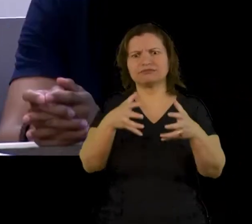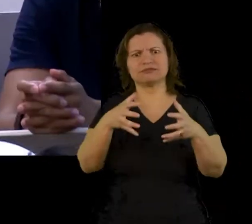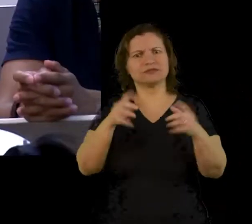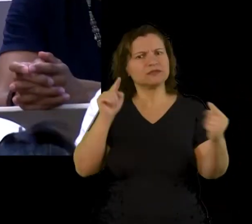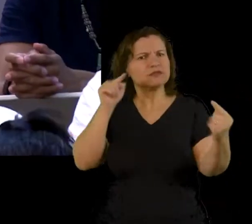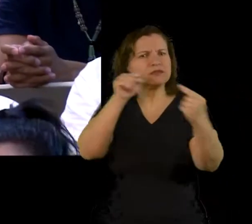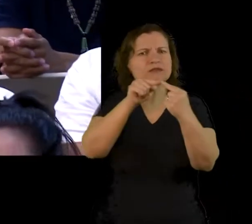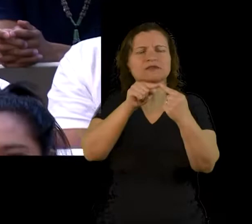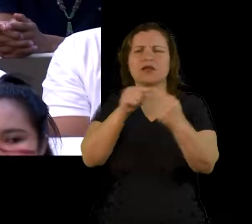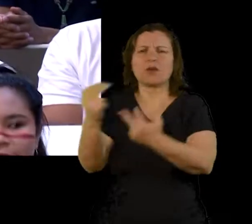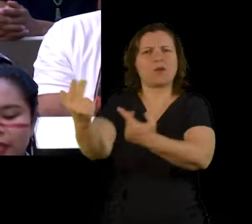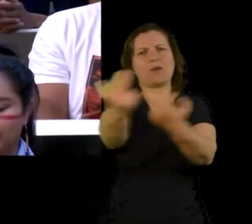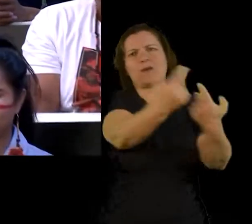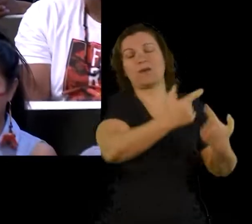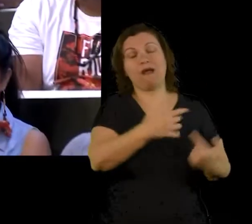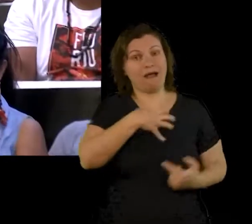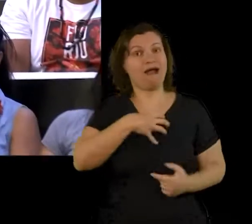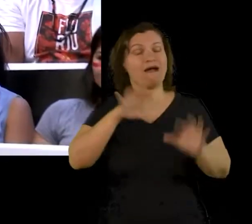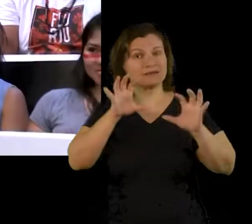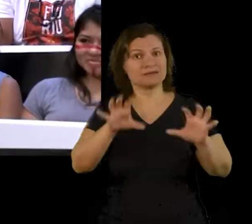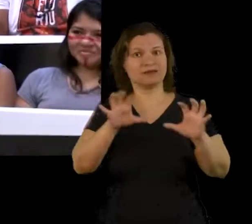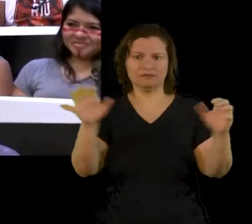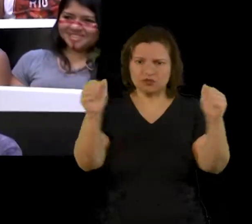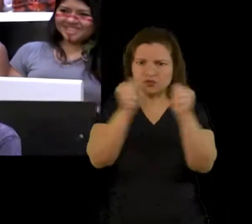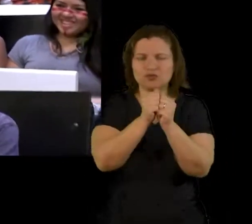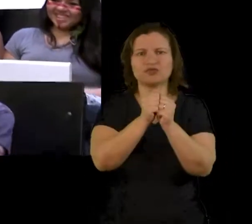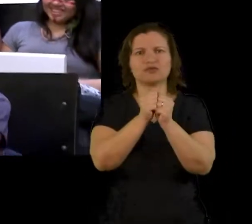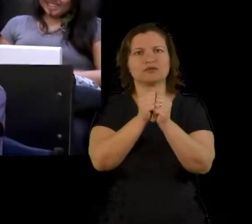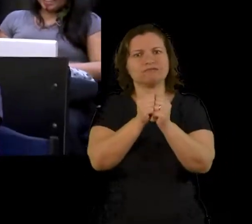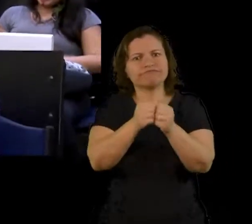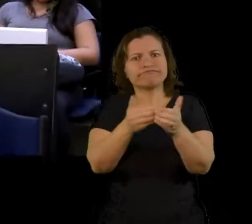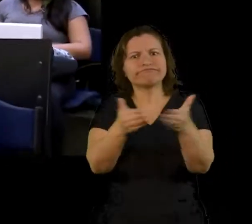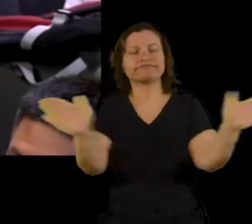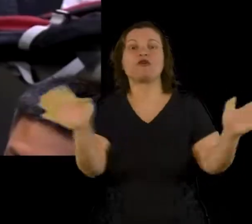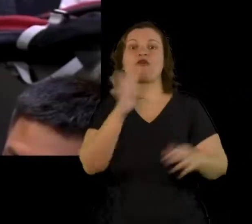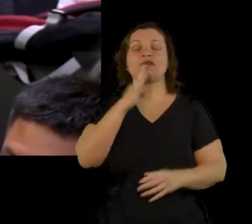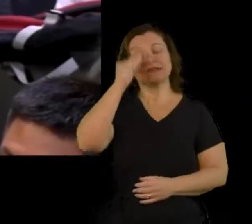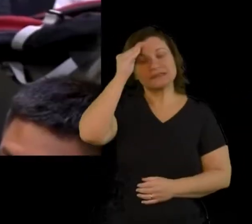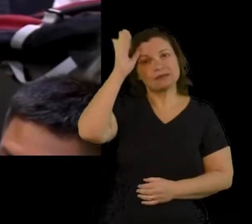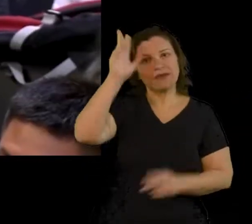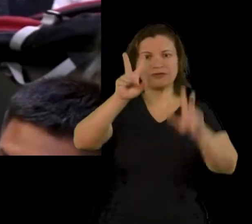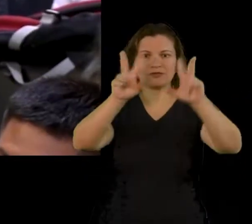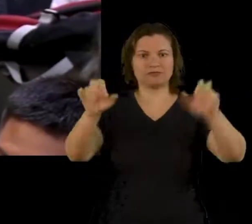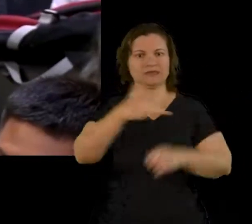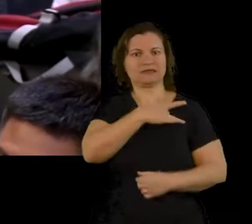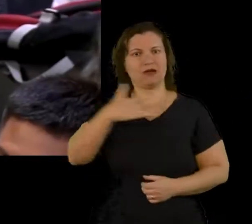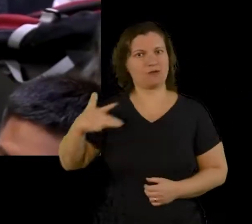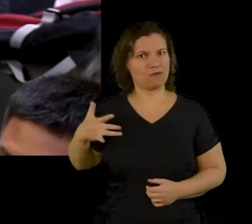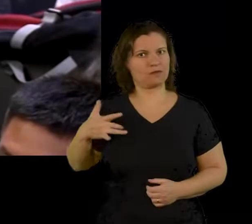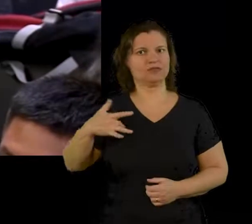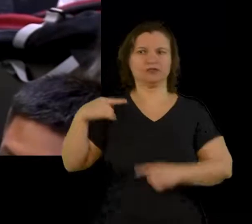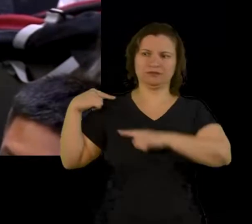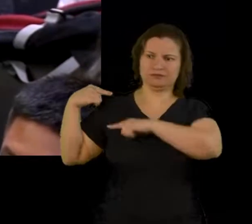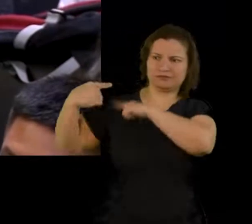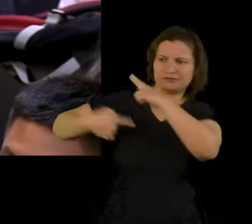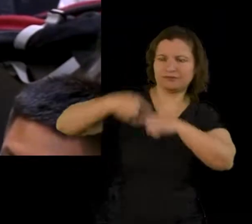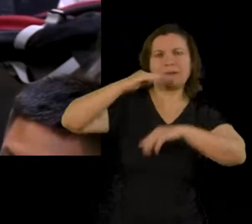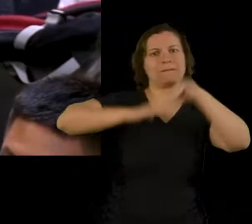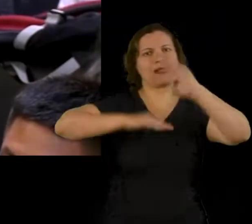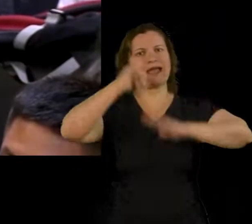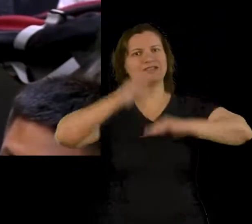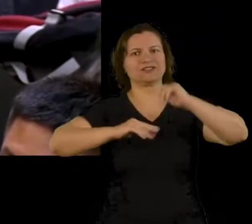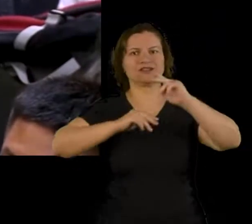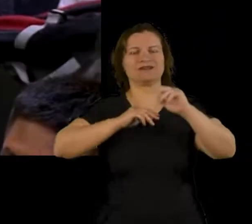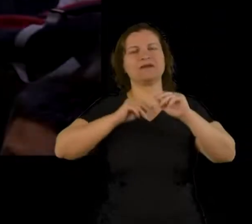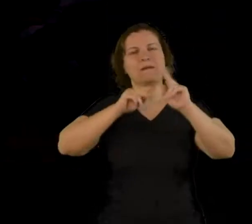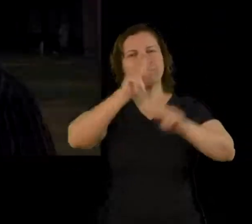comum. E é assim mesmo, juntos, que eles ampliam o conhecimento sobre a saúde com as tradições e práticas de